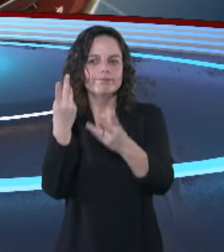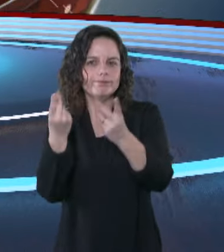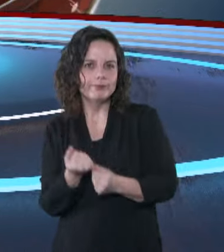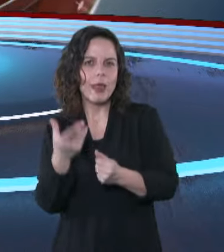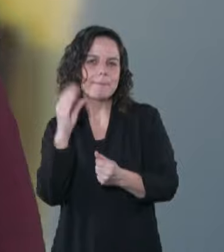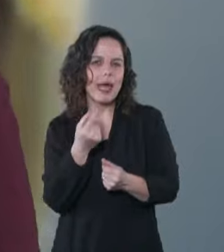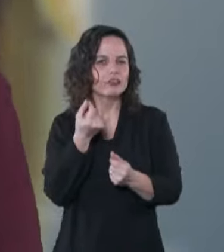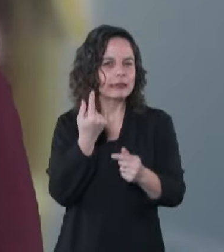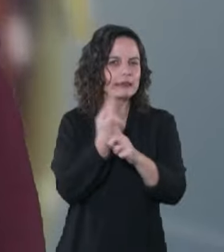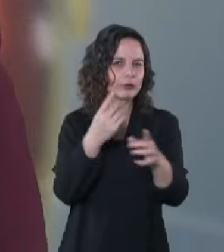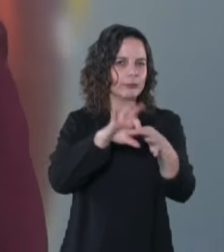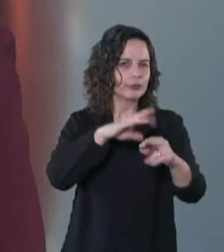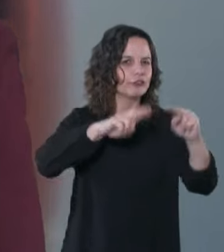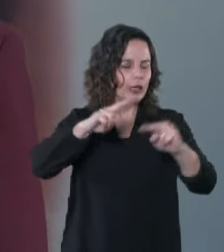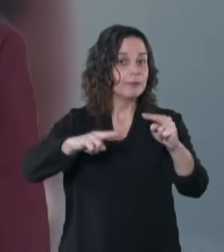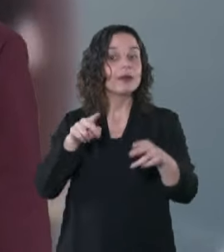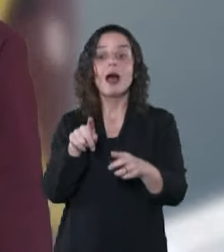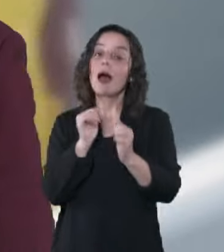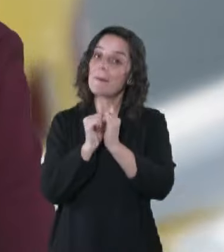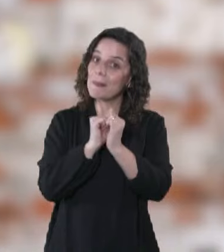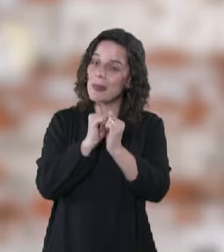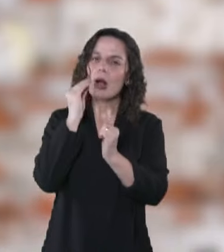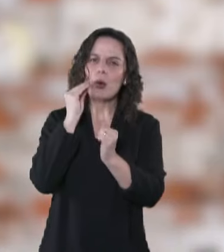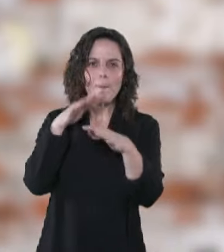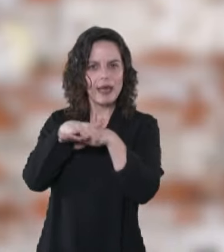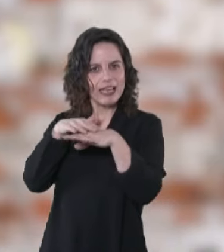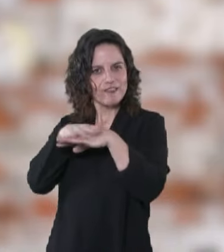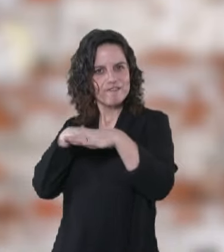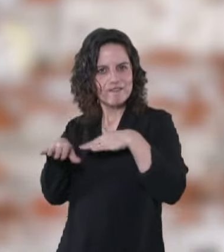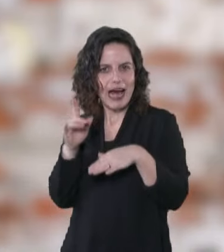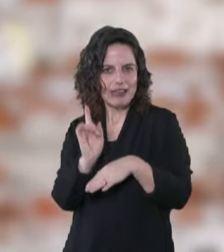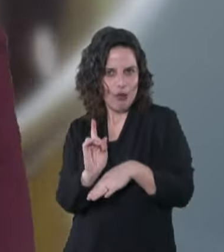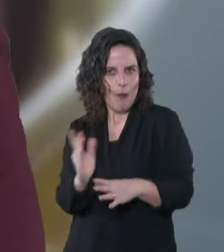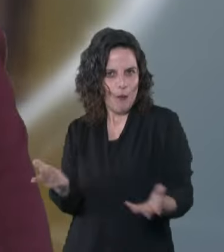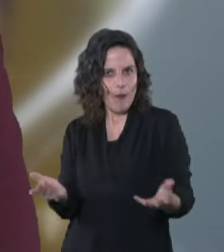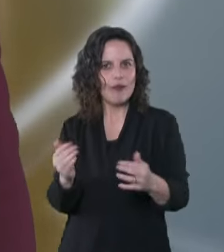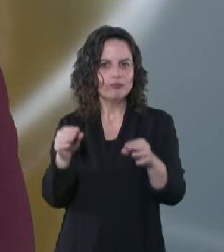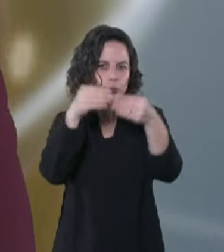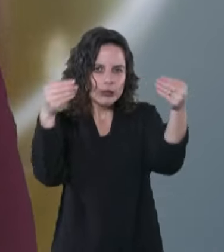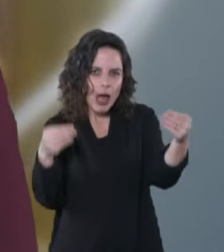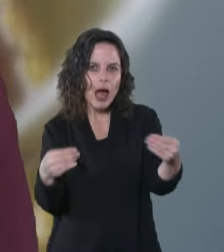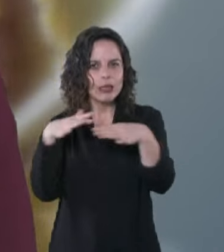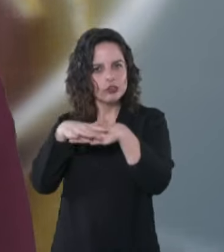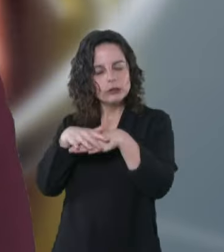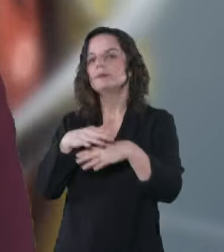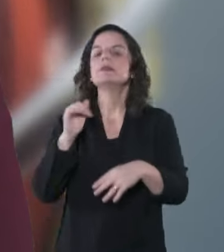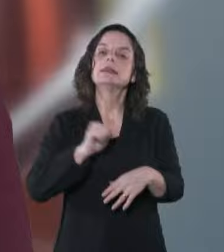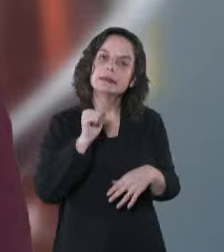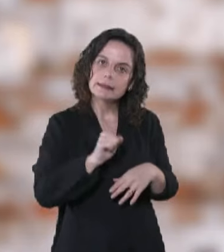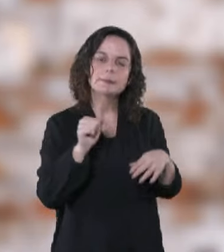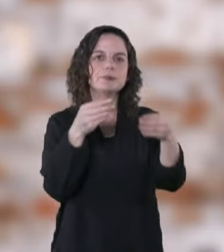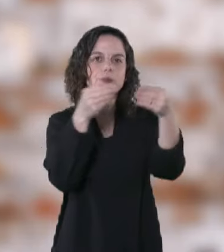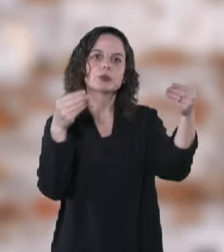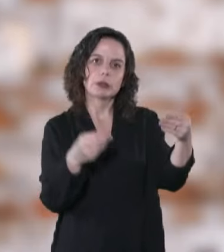à fiscalidade. E esse vosso papel é feito através das redes? Também é feito através das redes. O portal, as redes? Sim, através deste portal,